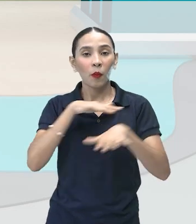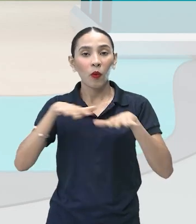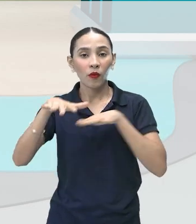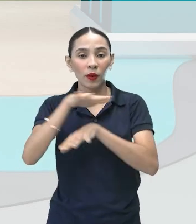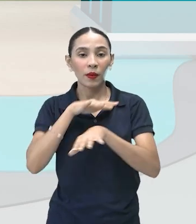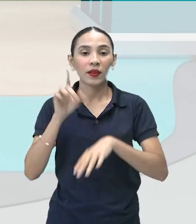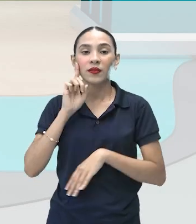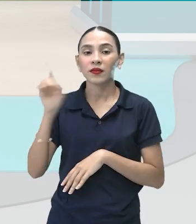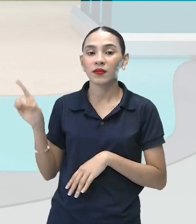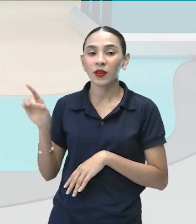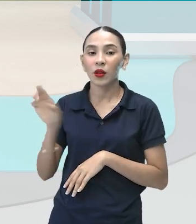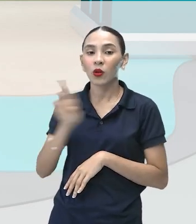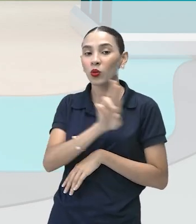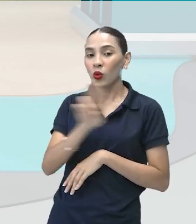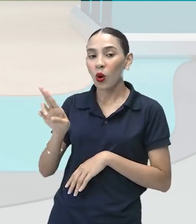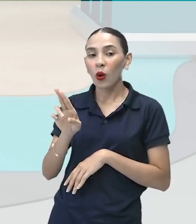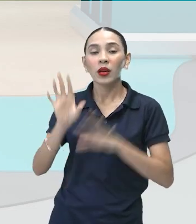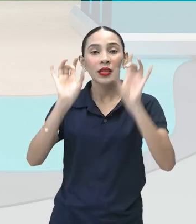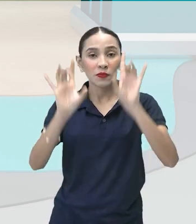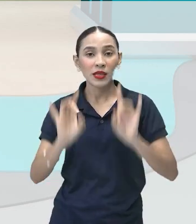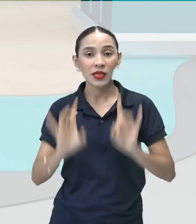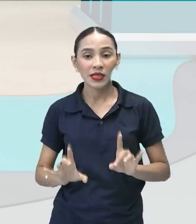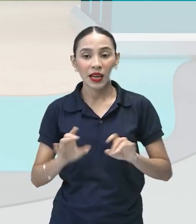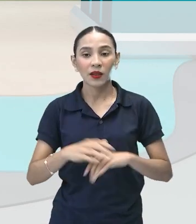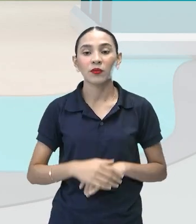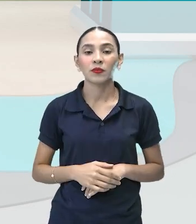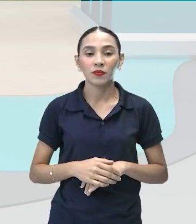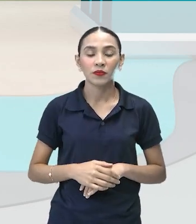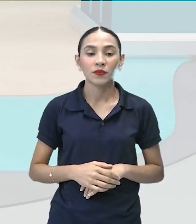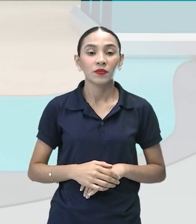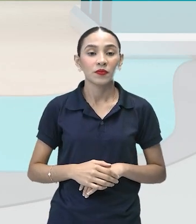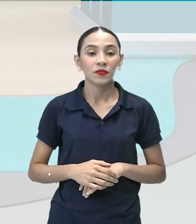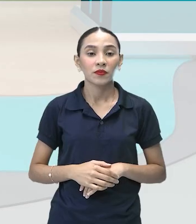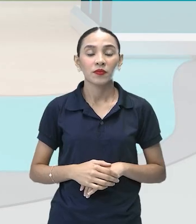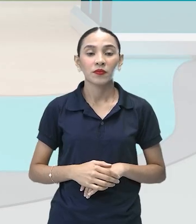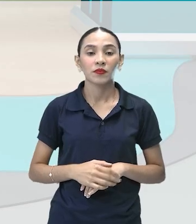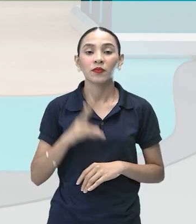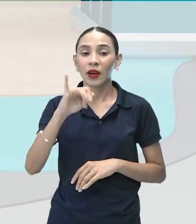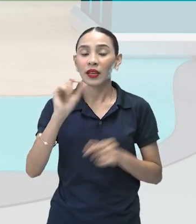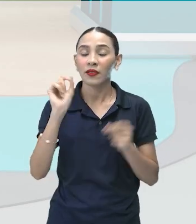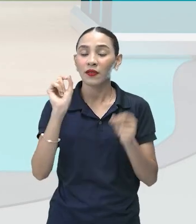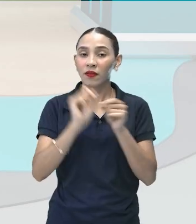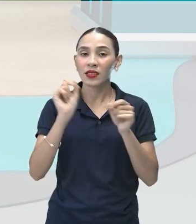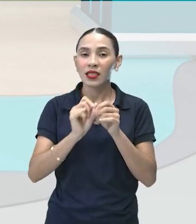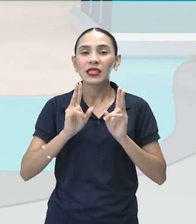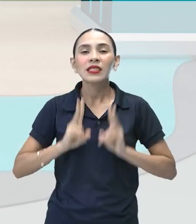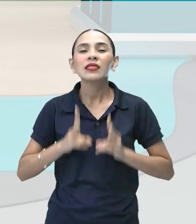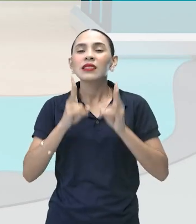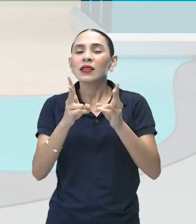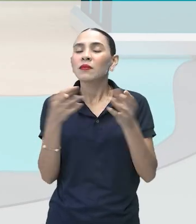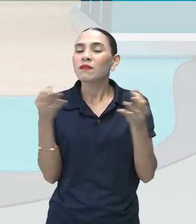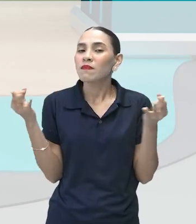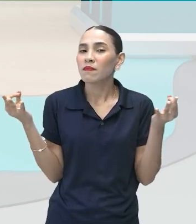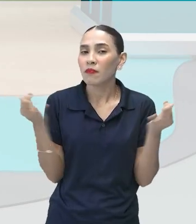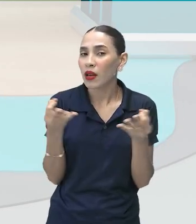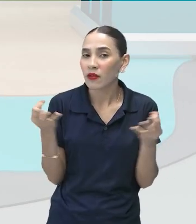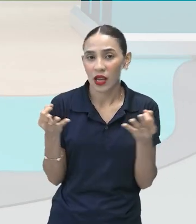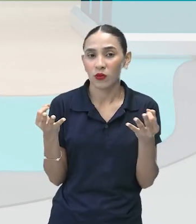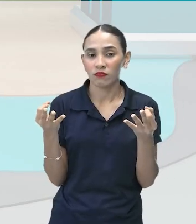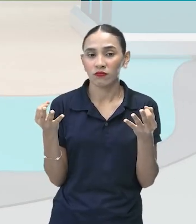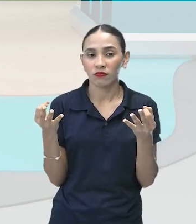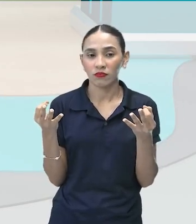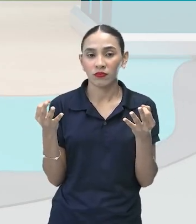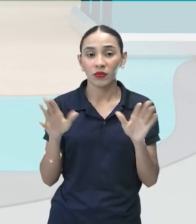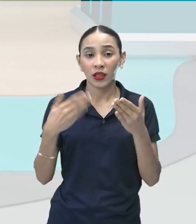movimentos, já com os nomes específicos, tá, que ela vai executar, mas sempre com muita